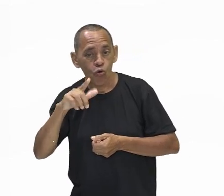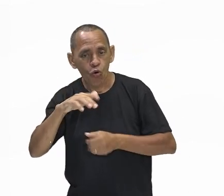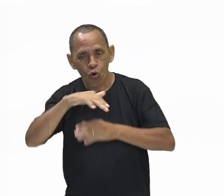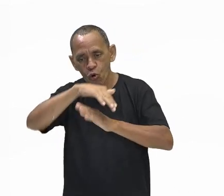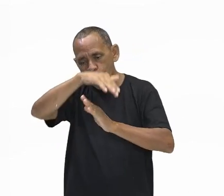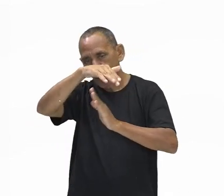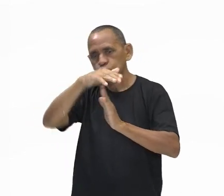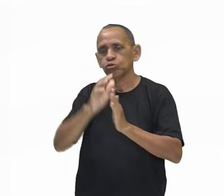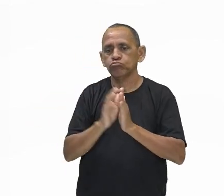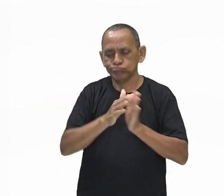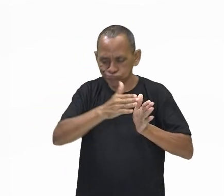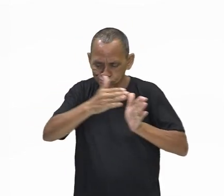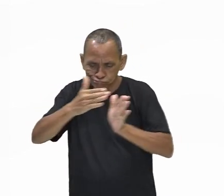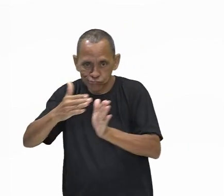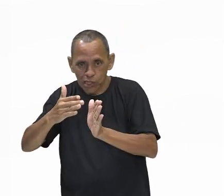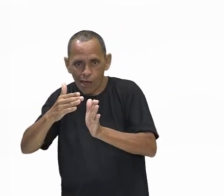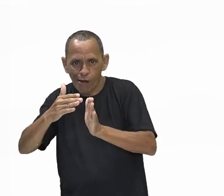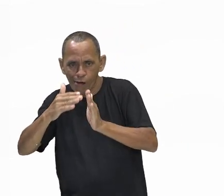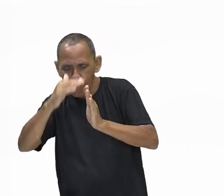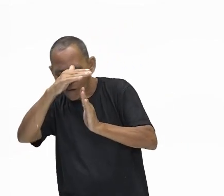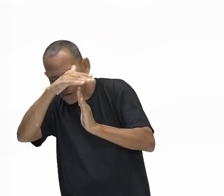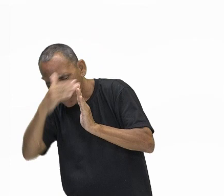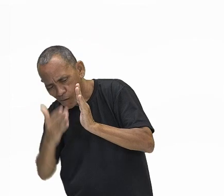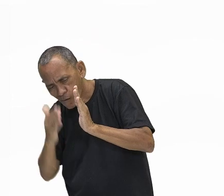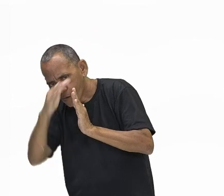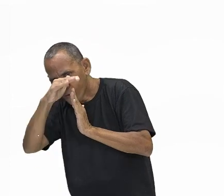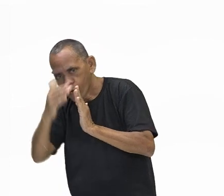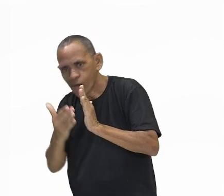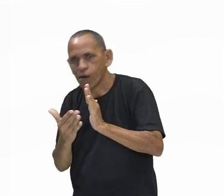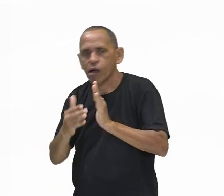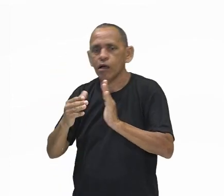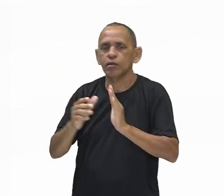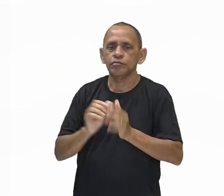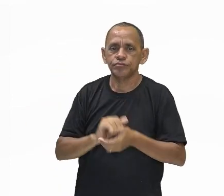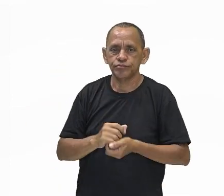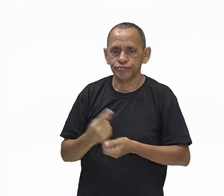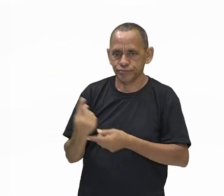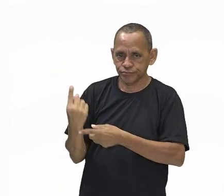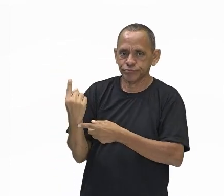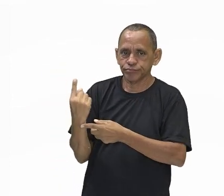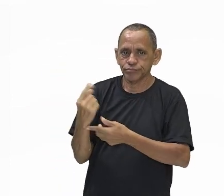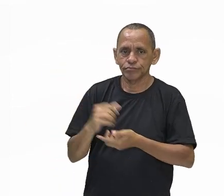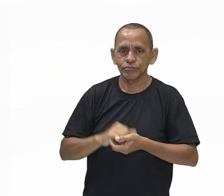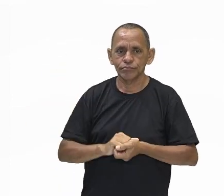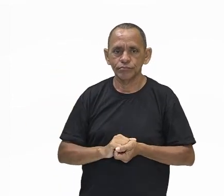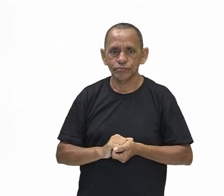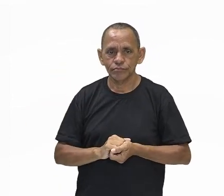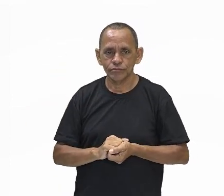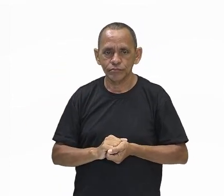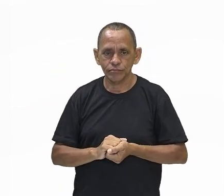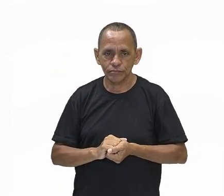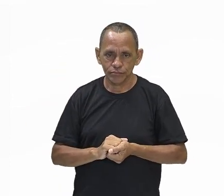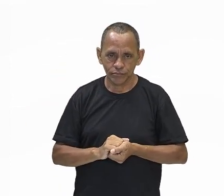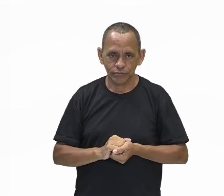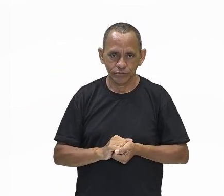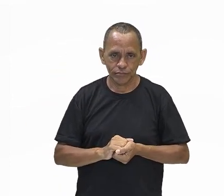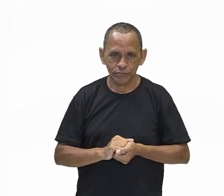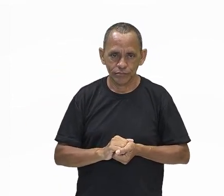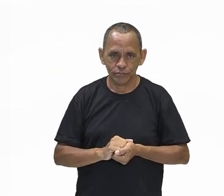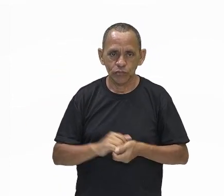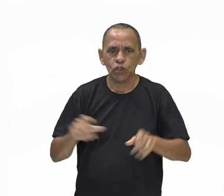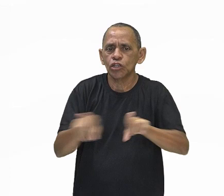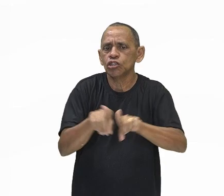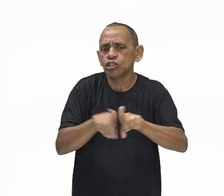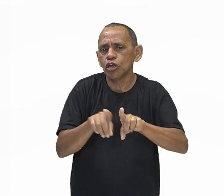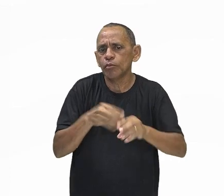só, em que nós temos aí as lentes bicôncavas, lente plano-côncavo, né? Um lado plano e o outro côncavo, e as